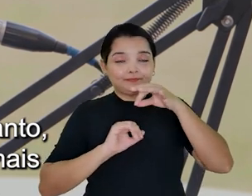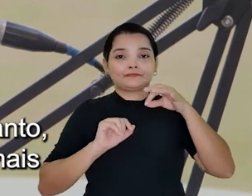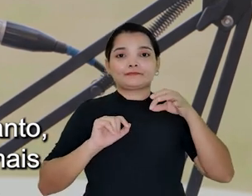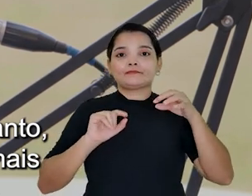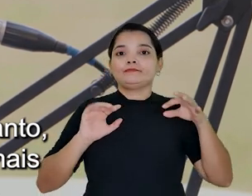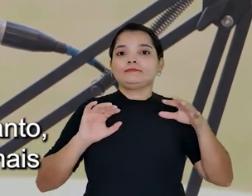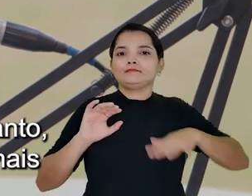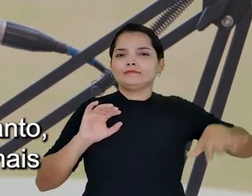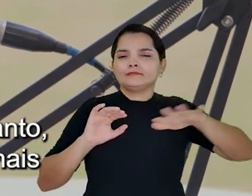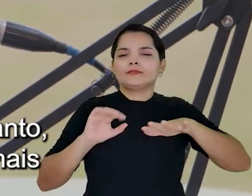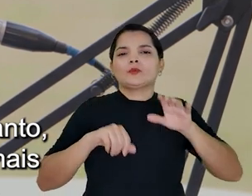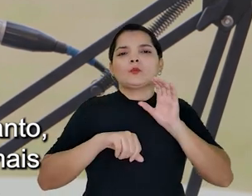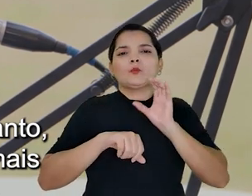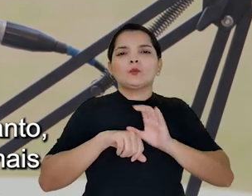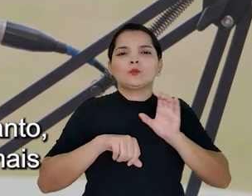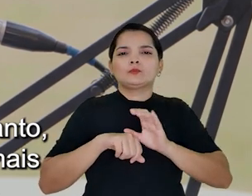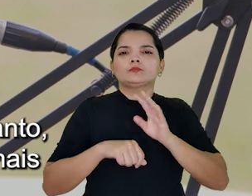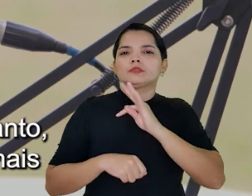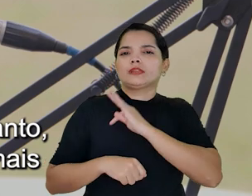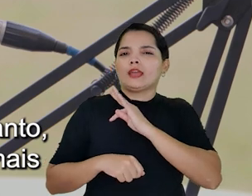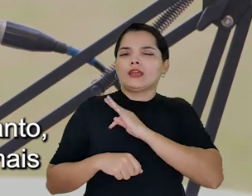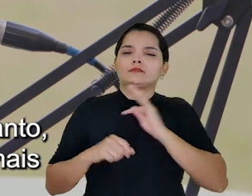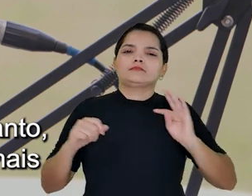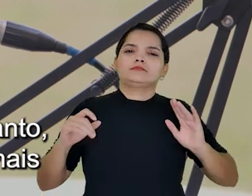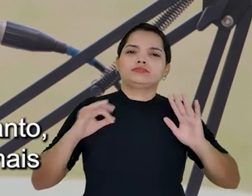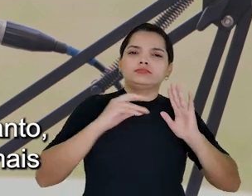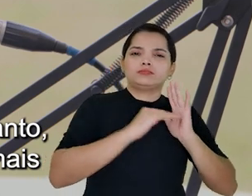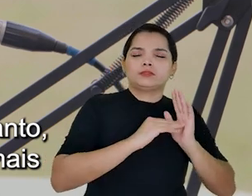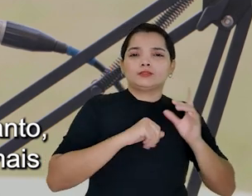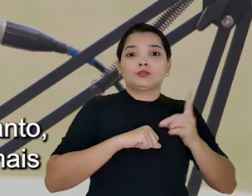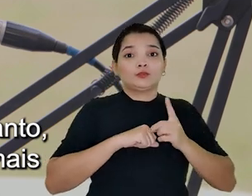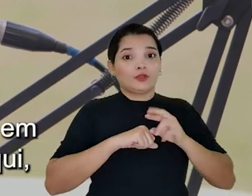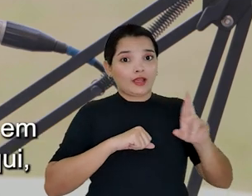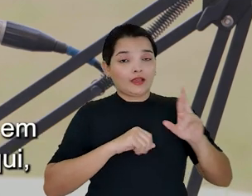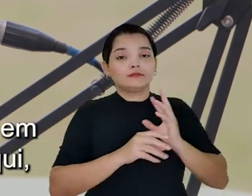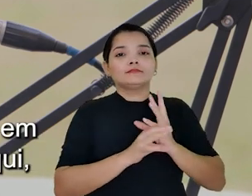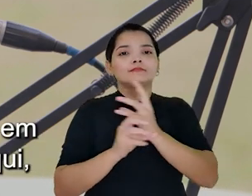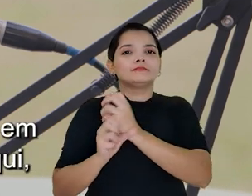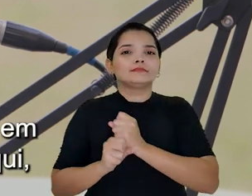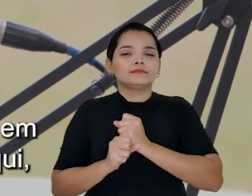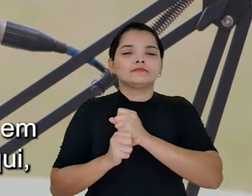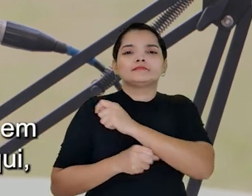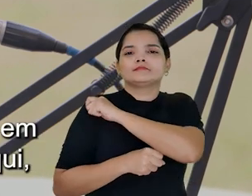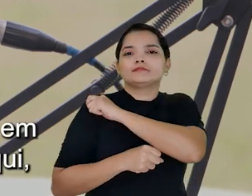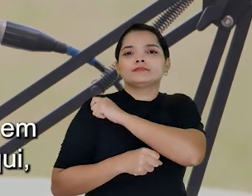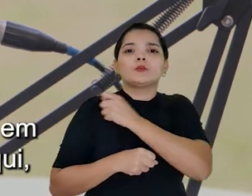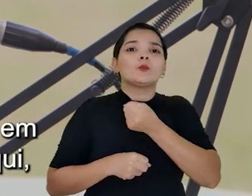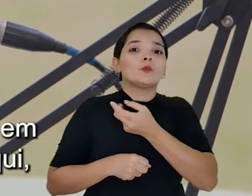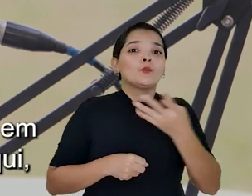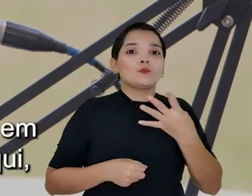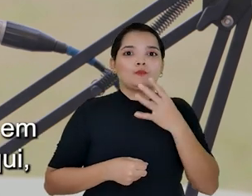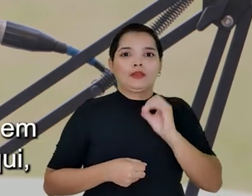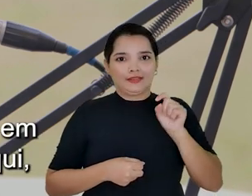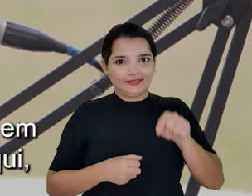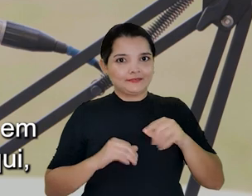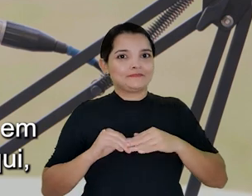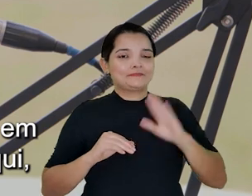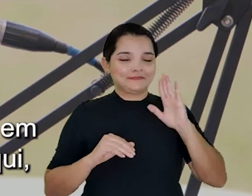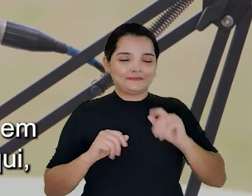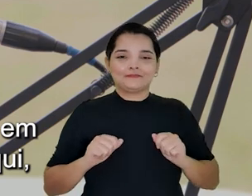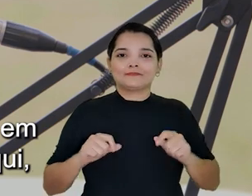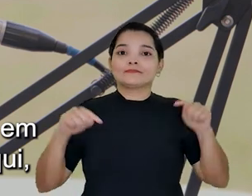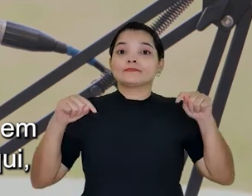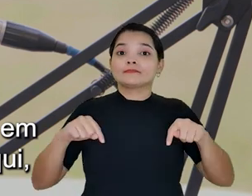Santo entre os cursos técnicos ao doutorado tem mais de 40.000 estudantes beneficiados